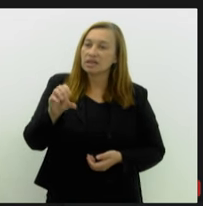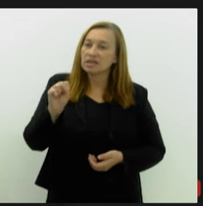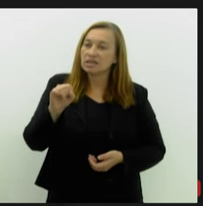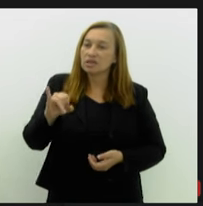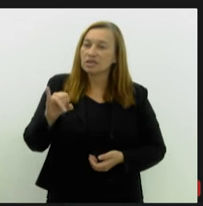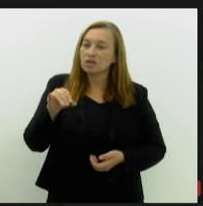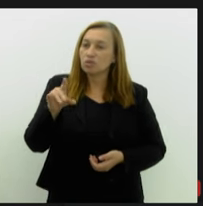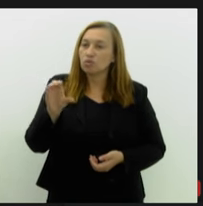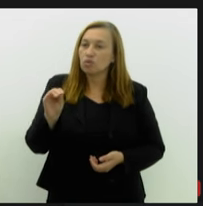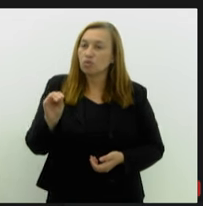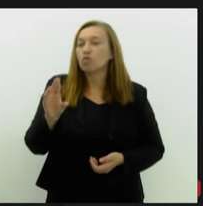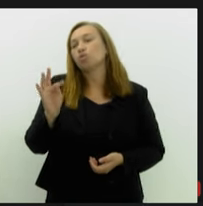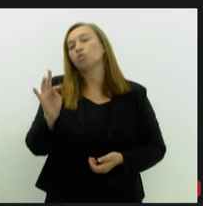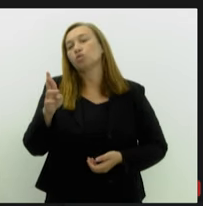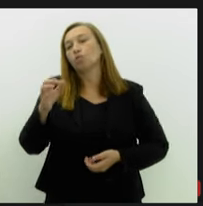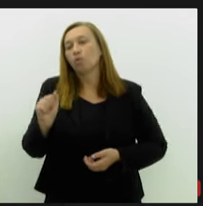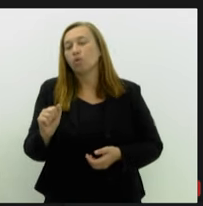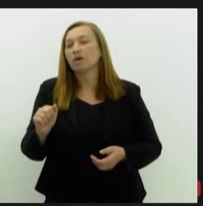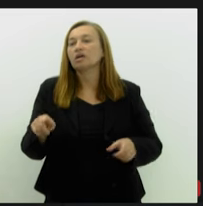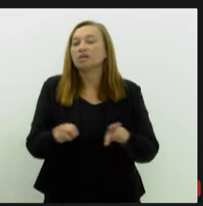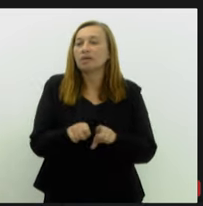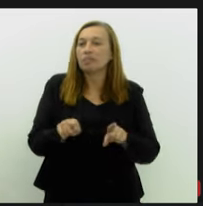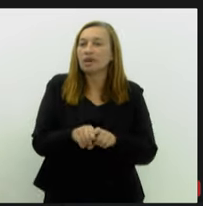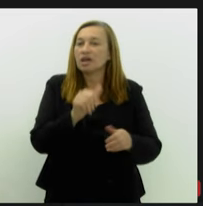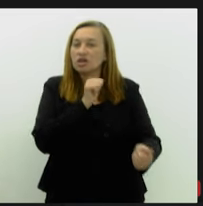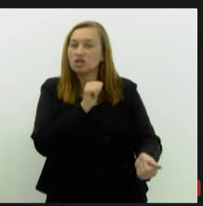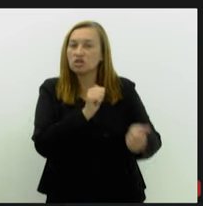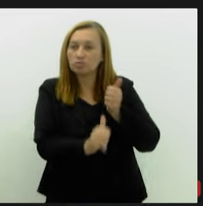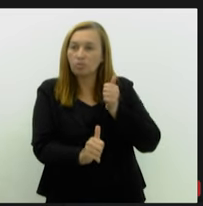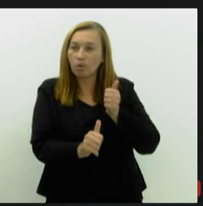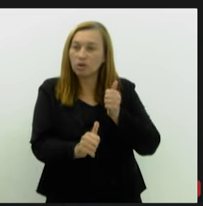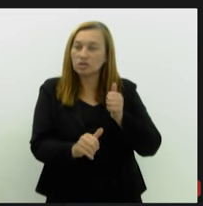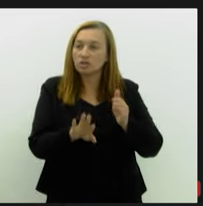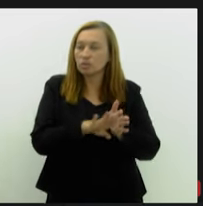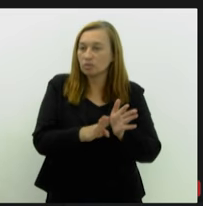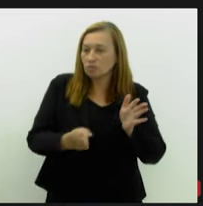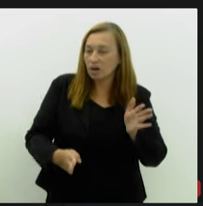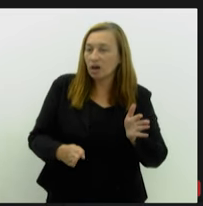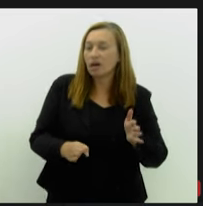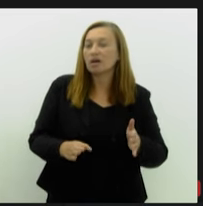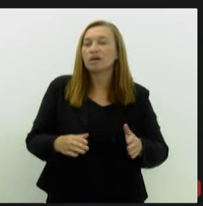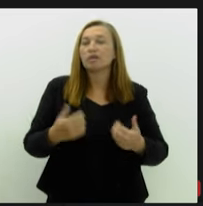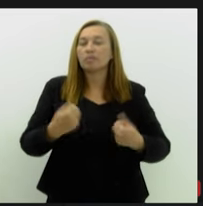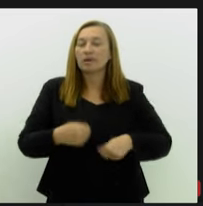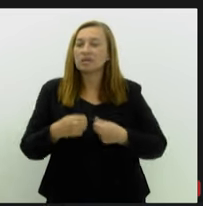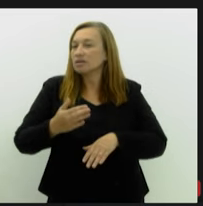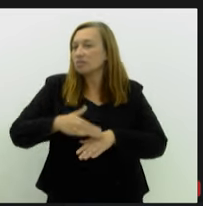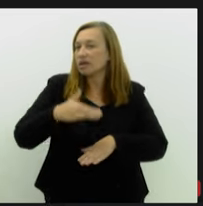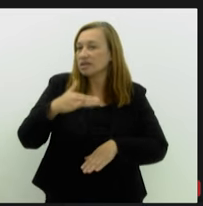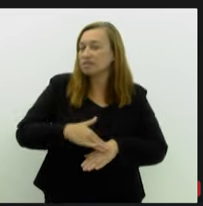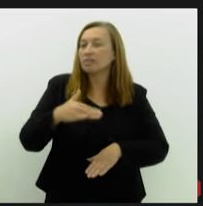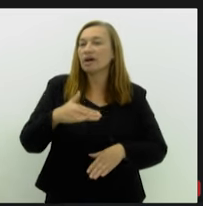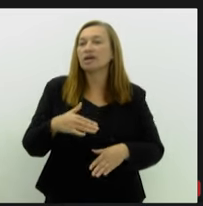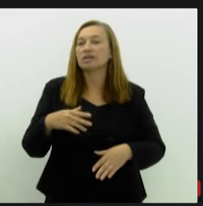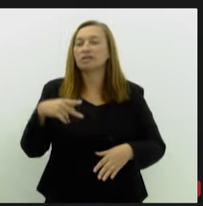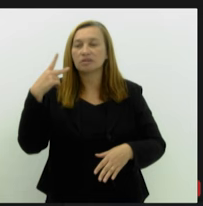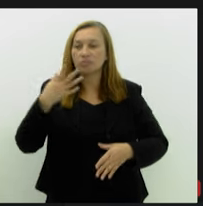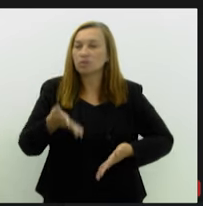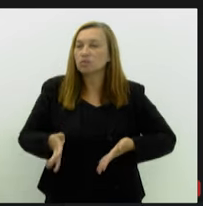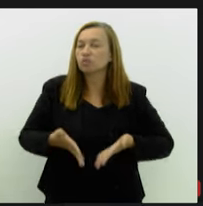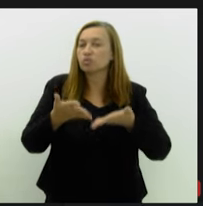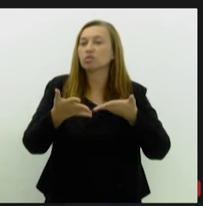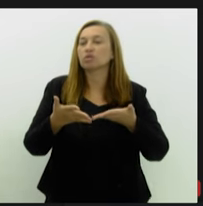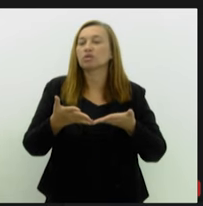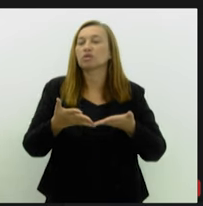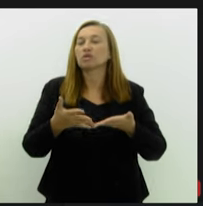esporte aquático, né, a pesquisa. E nós precisamos cada vez mais alavancar essa política em